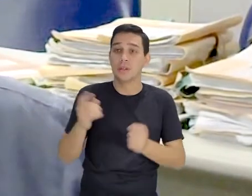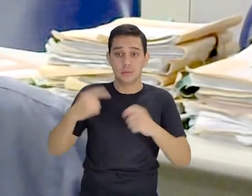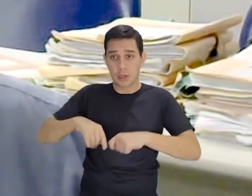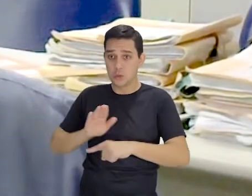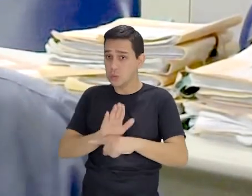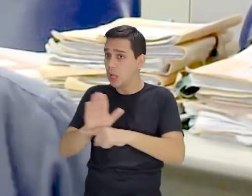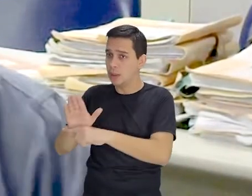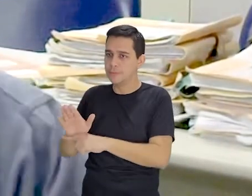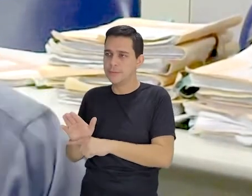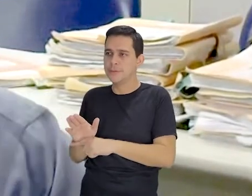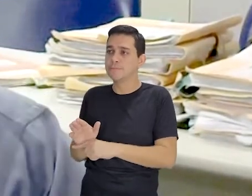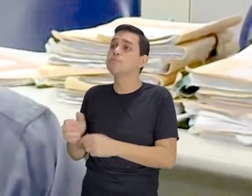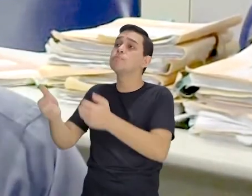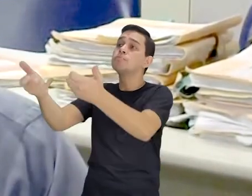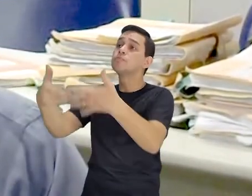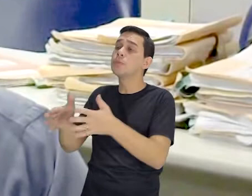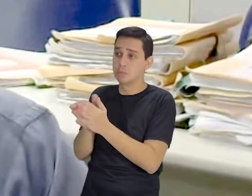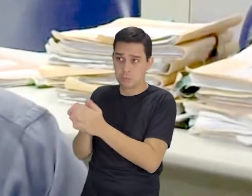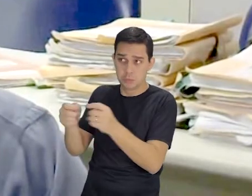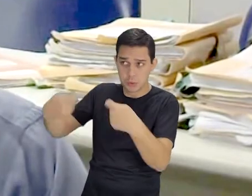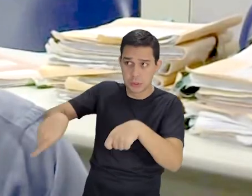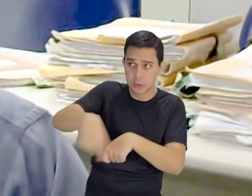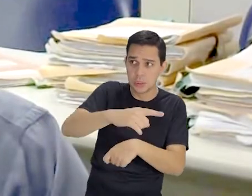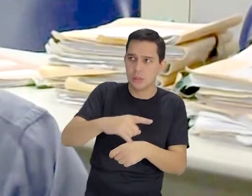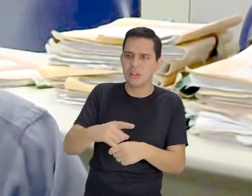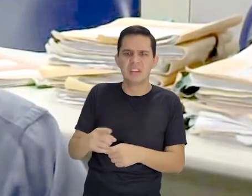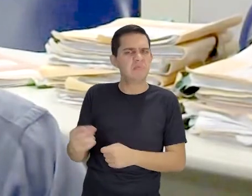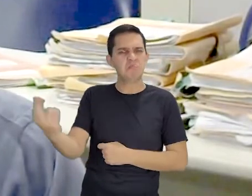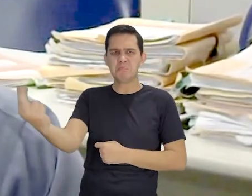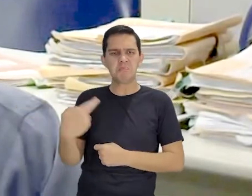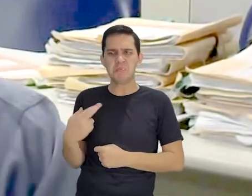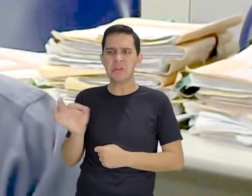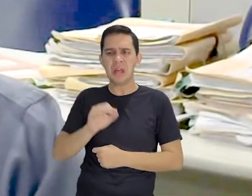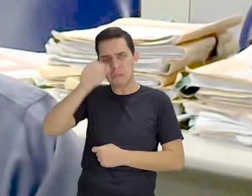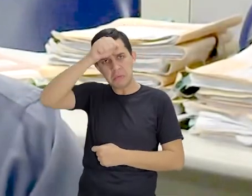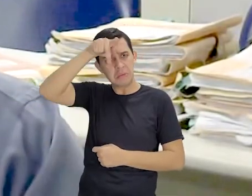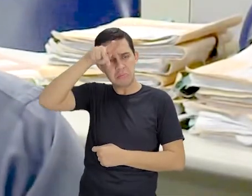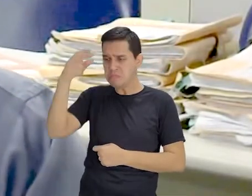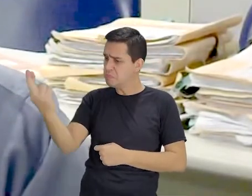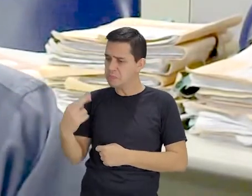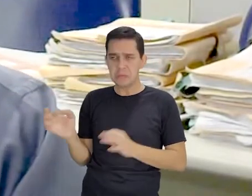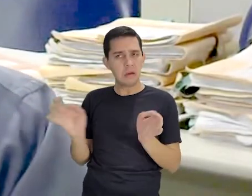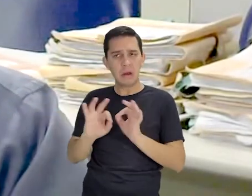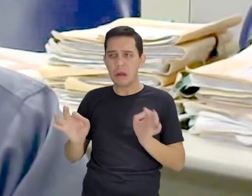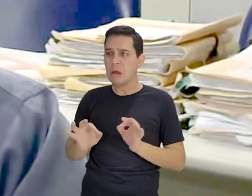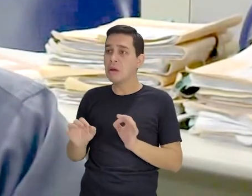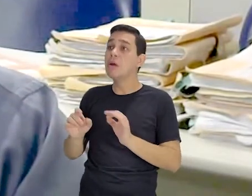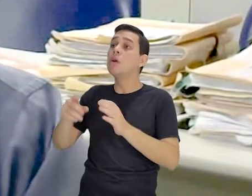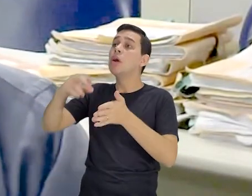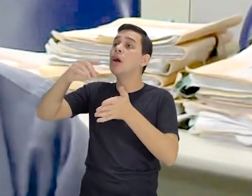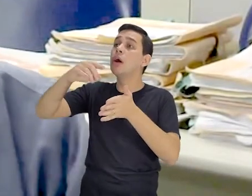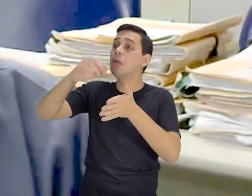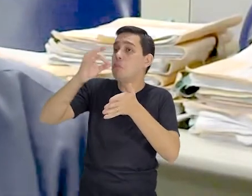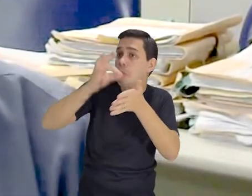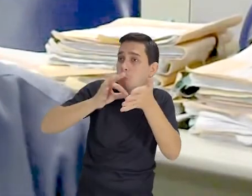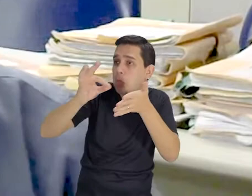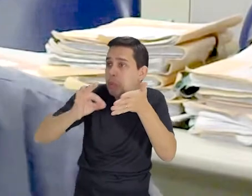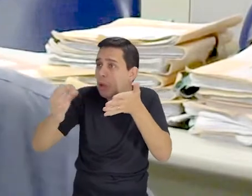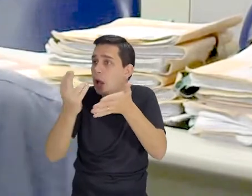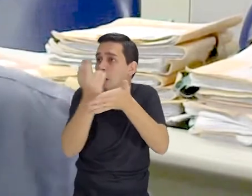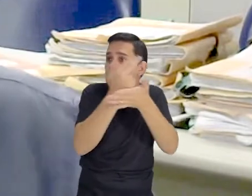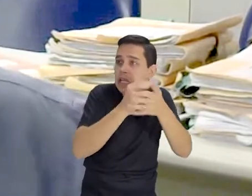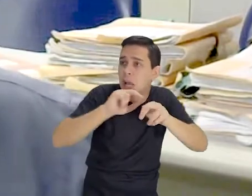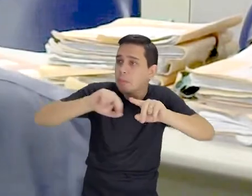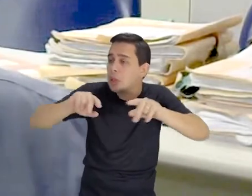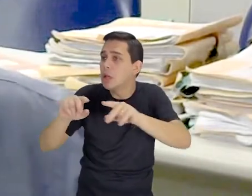obtivemos êxito, não obtivemos uma resposta definitiva da Prefeitura com um planejamento concreto de